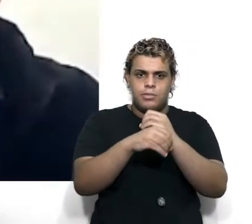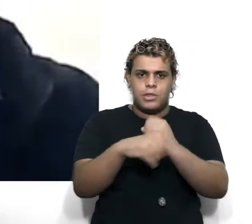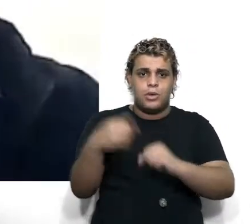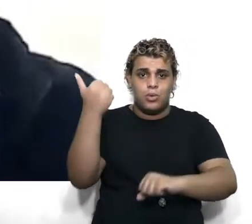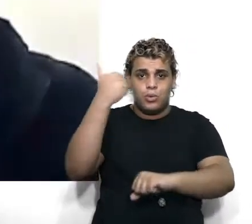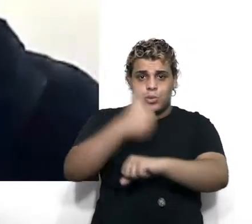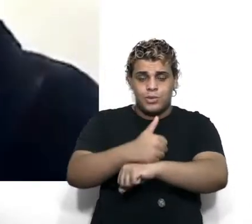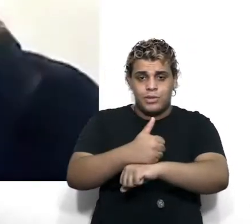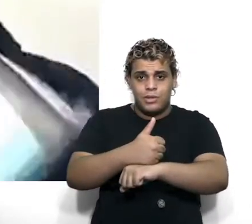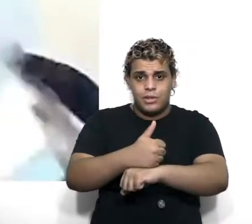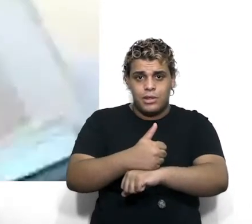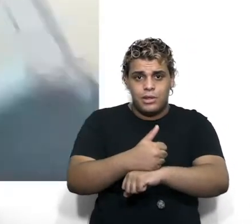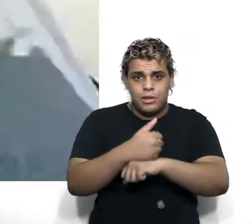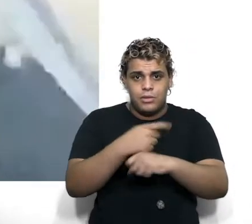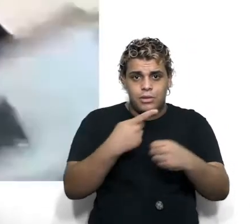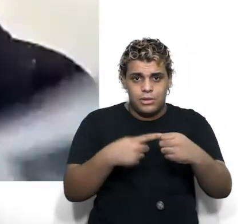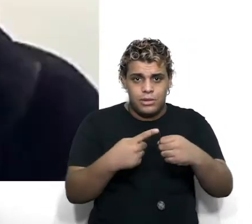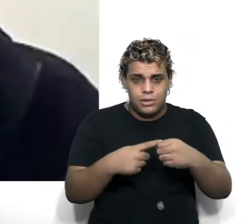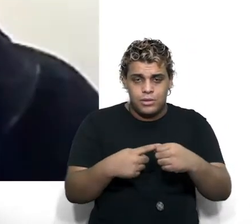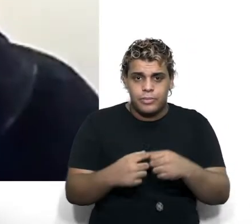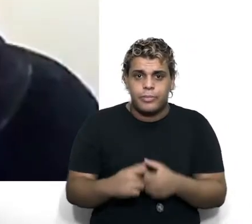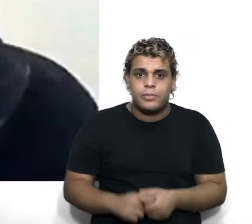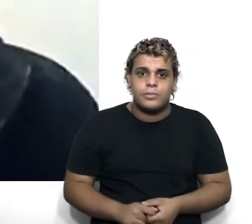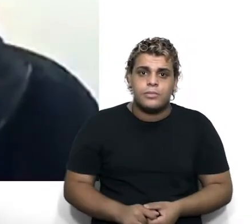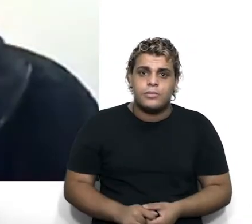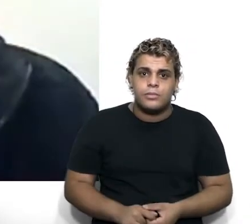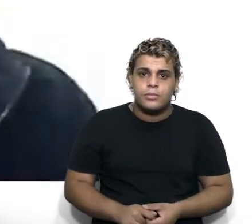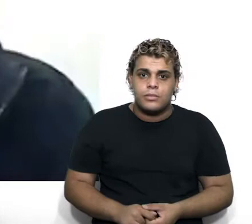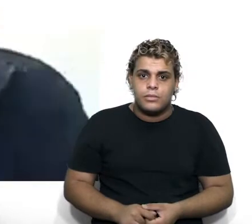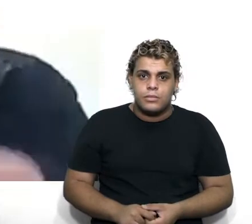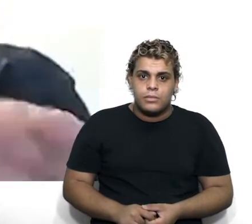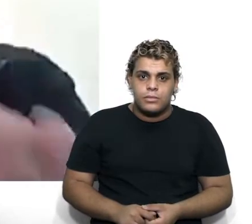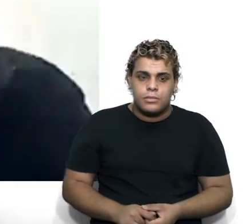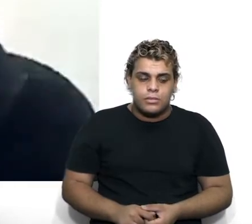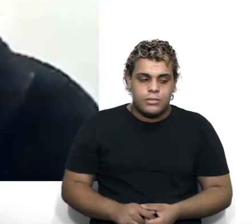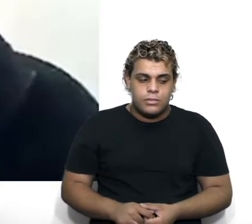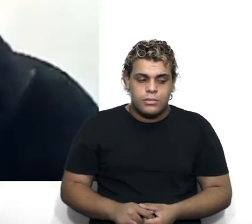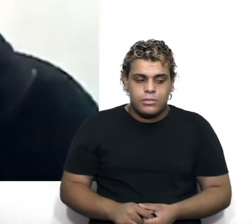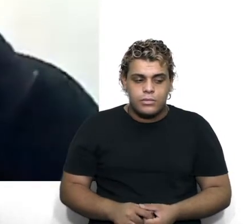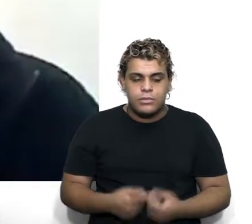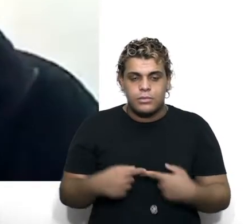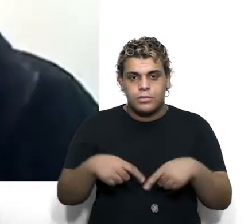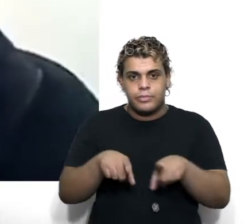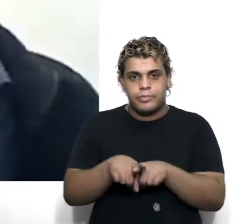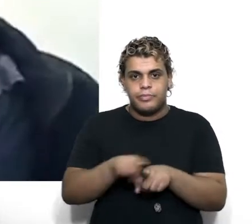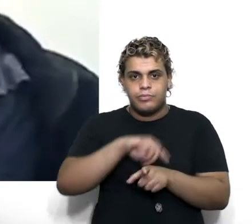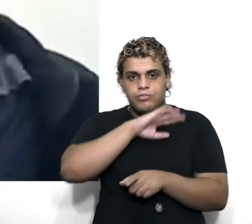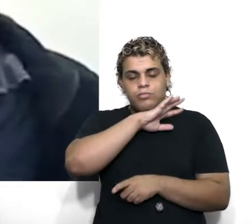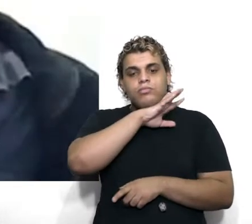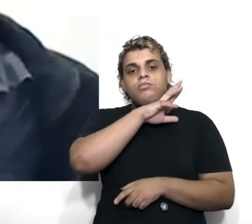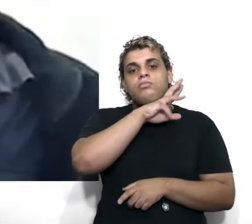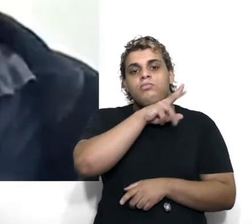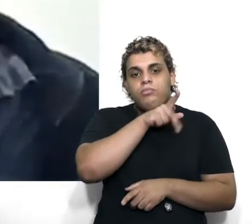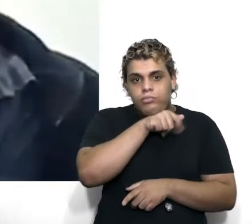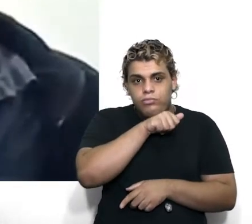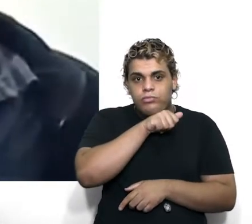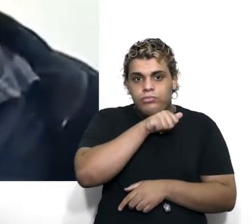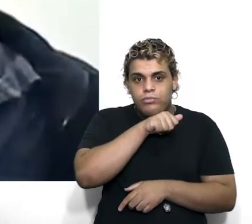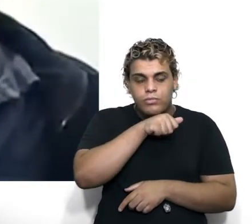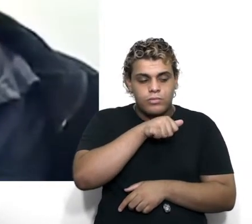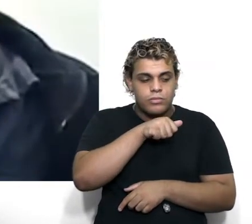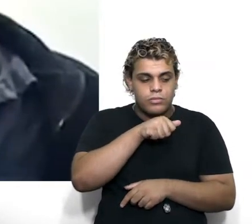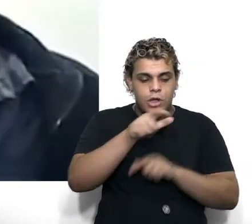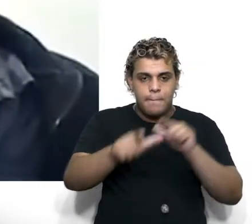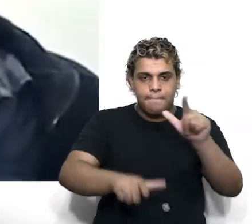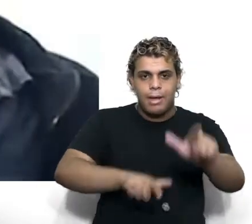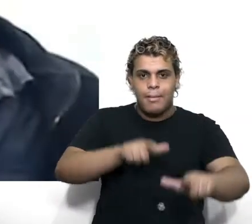do confinamento. Sim. E era engraçado que é de repente o animal no meio dos retângulos.